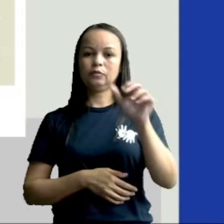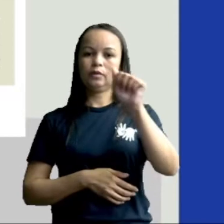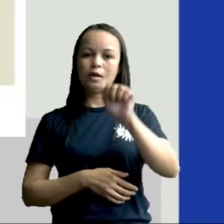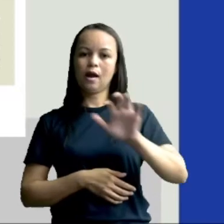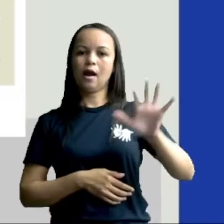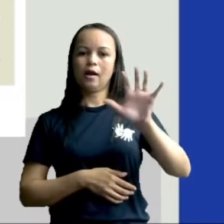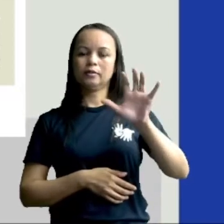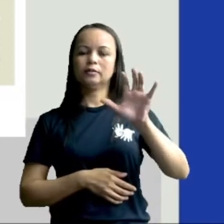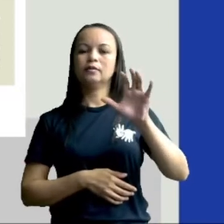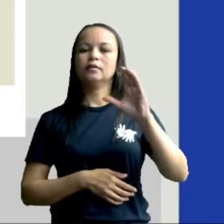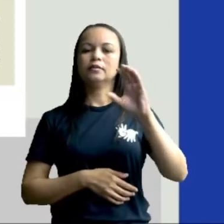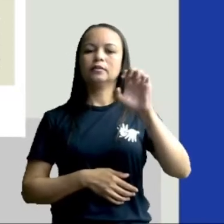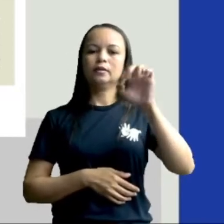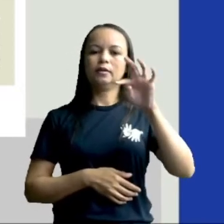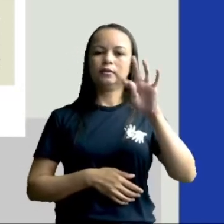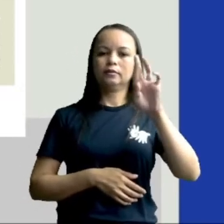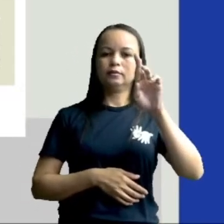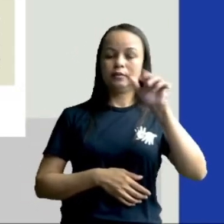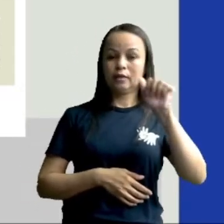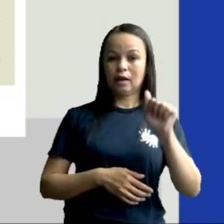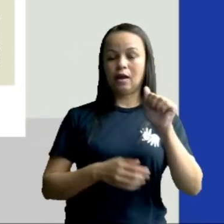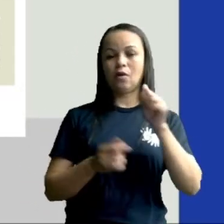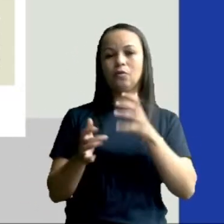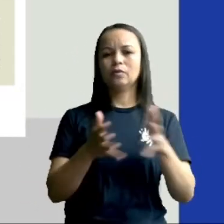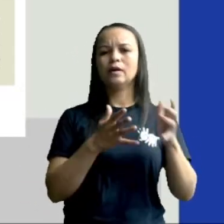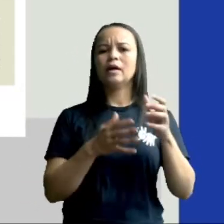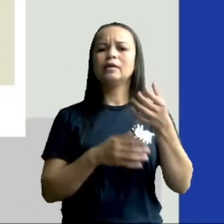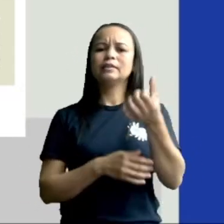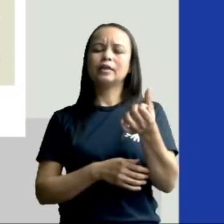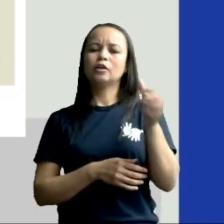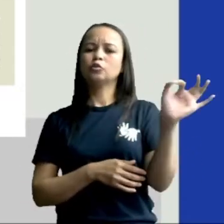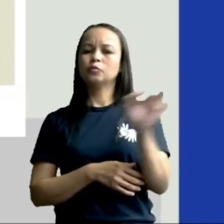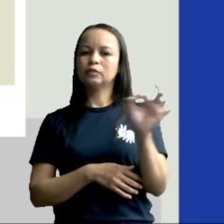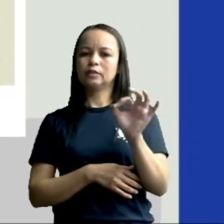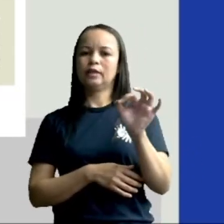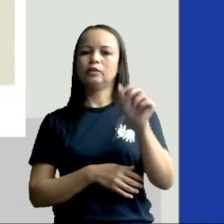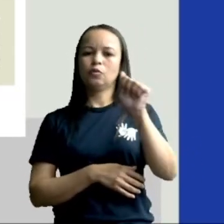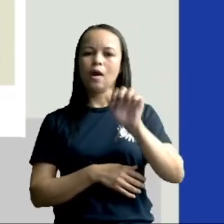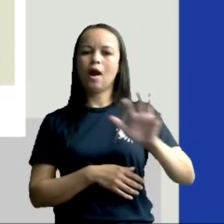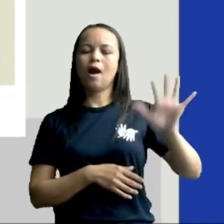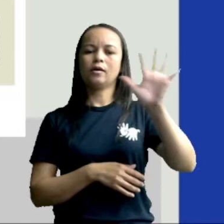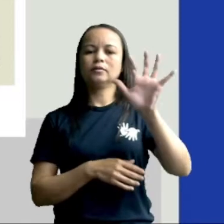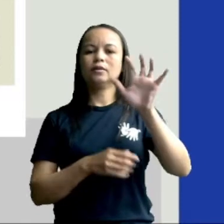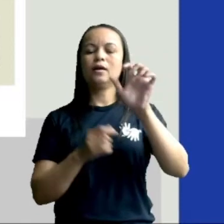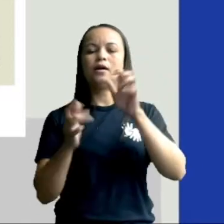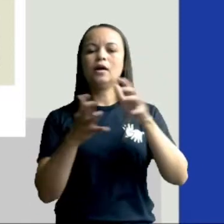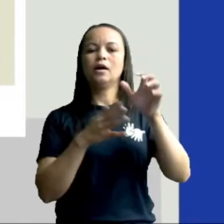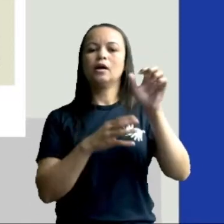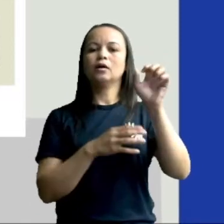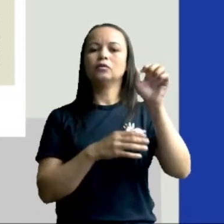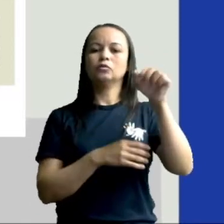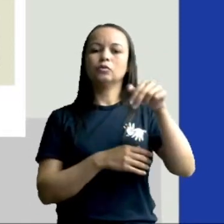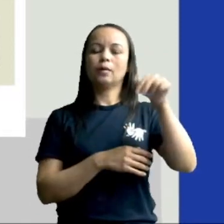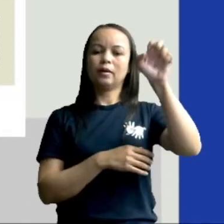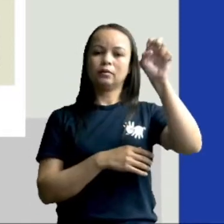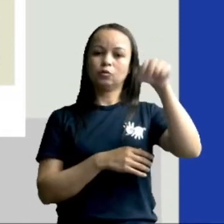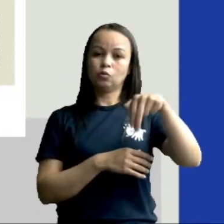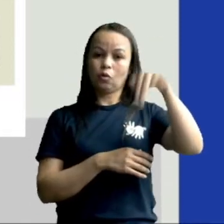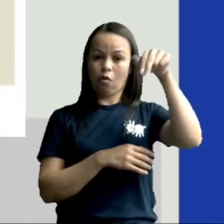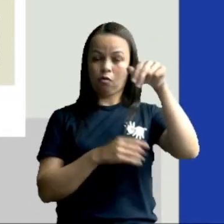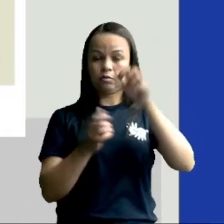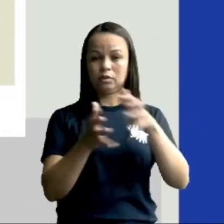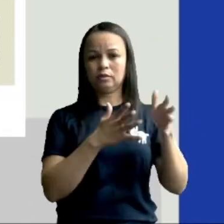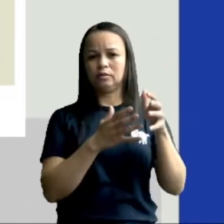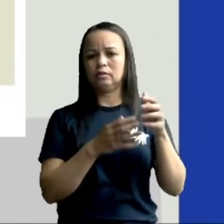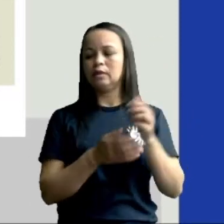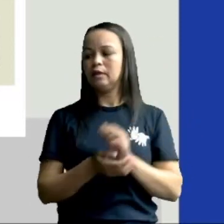Central, 6% Oriente Médio e África do Norte, 5% o Sul da Ásia e 5% também